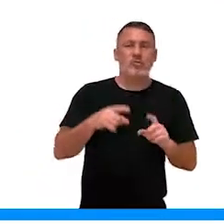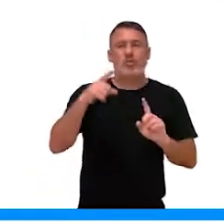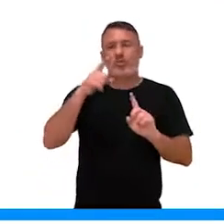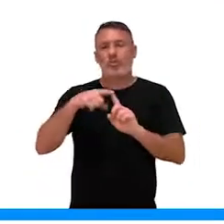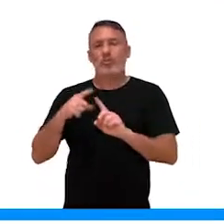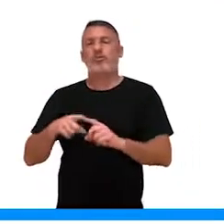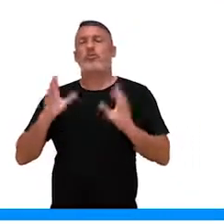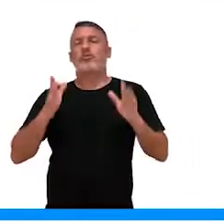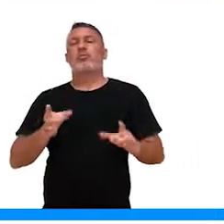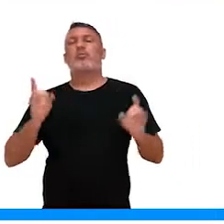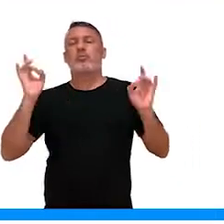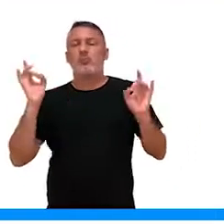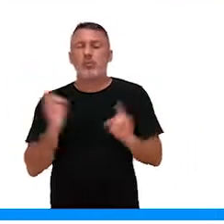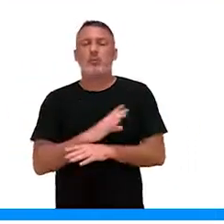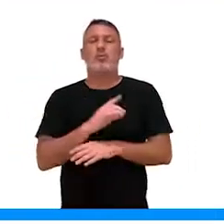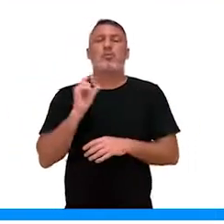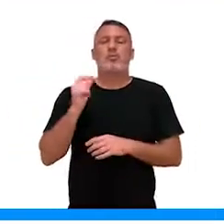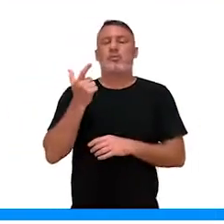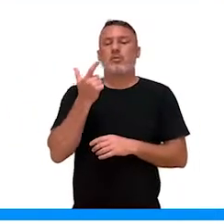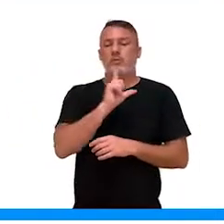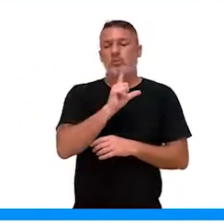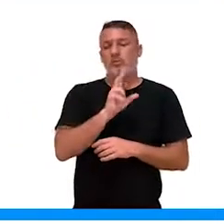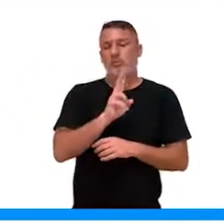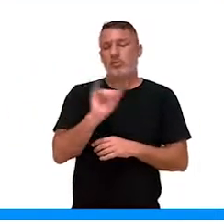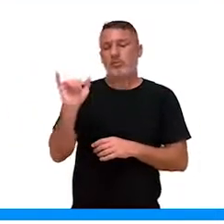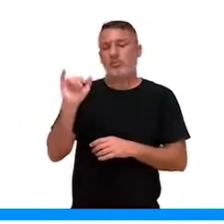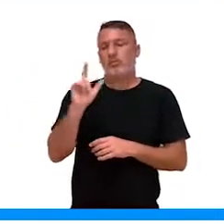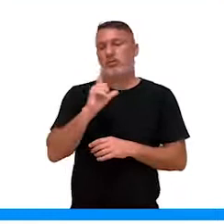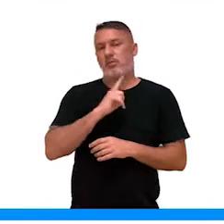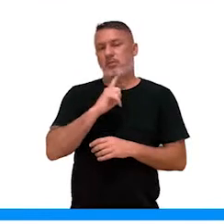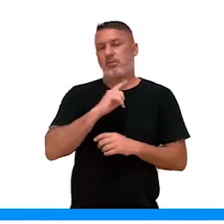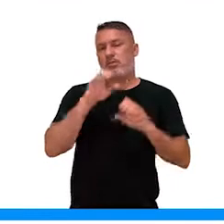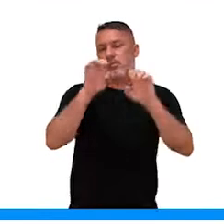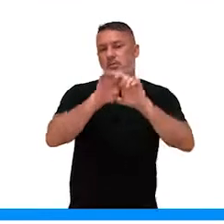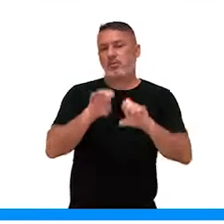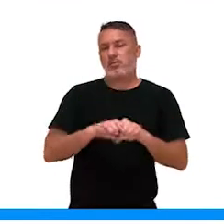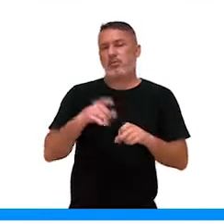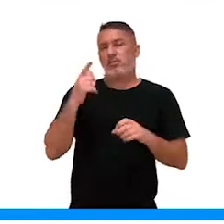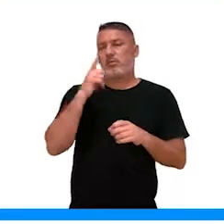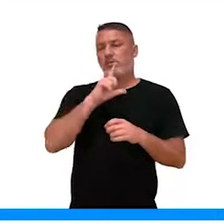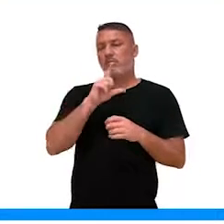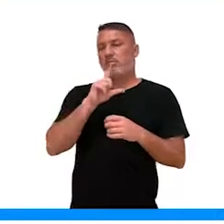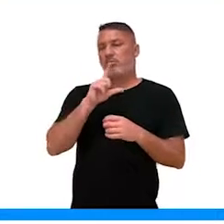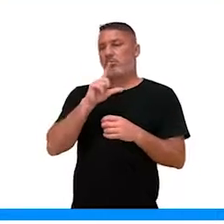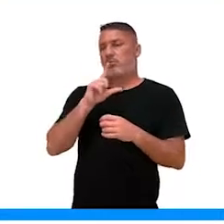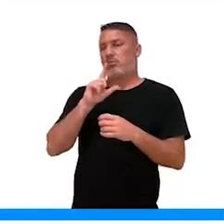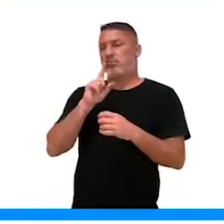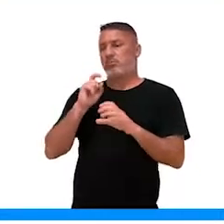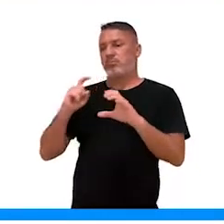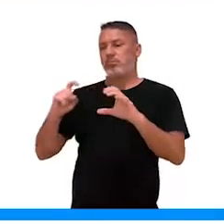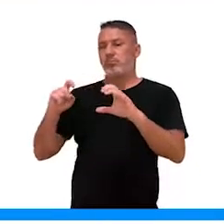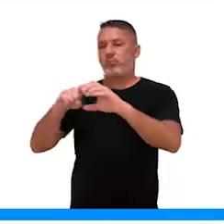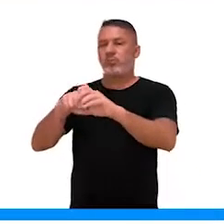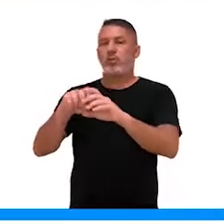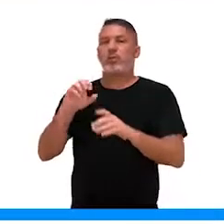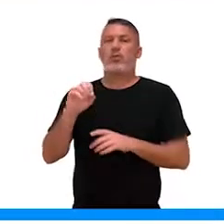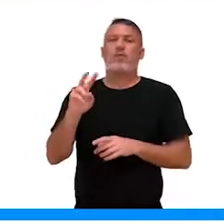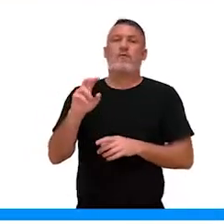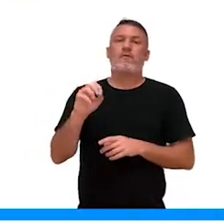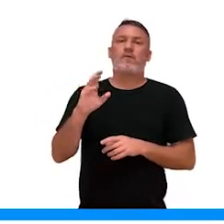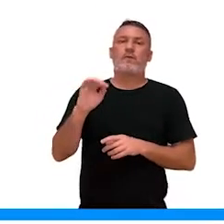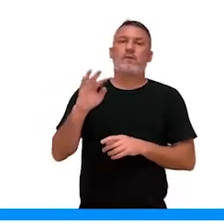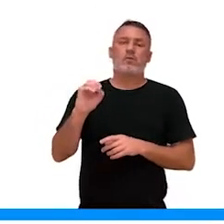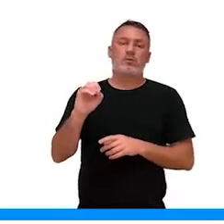morfológicas, estruturais, eles já estão prontos para conseguirem ter as suas estruturas para alcançar o